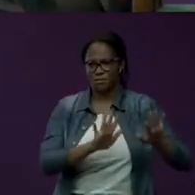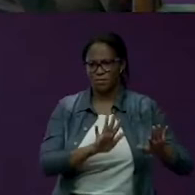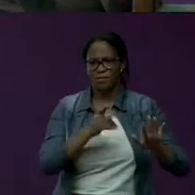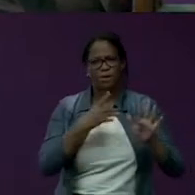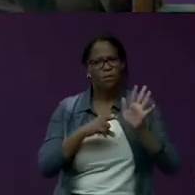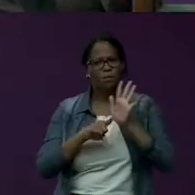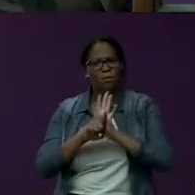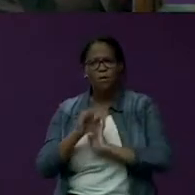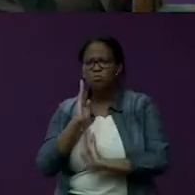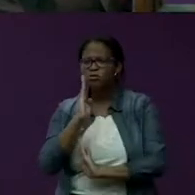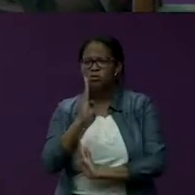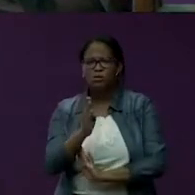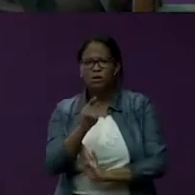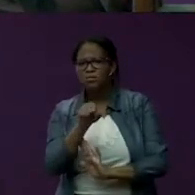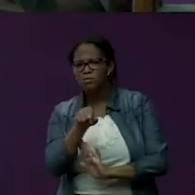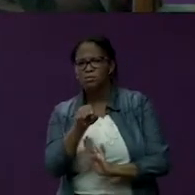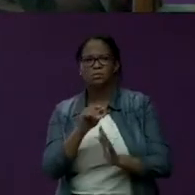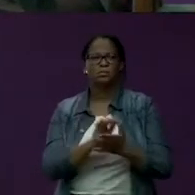vou fazer uma pergunta direta.